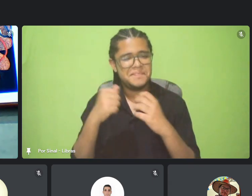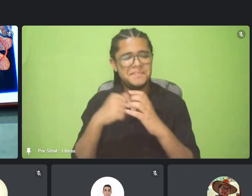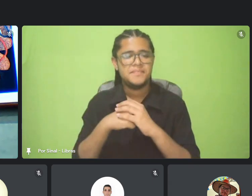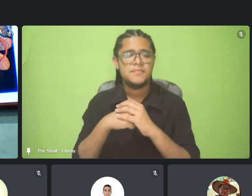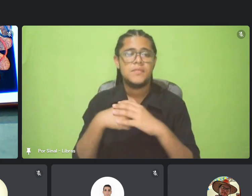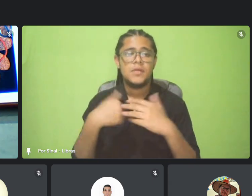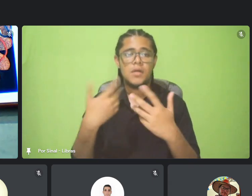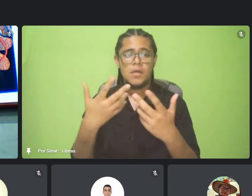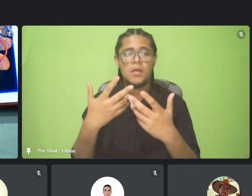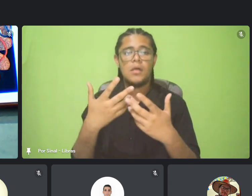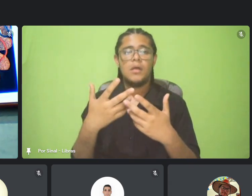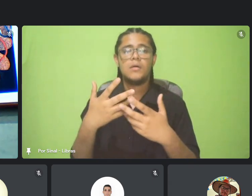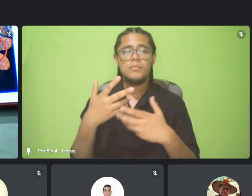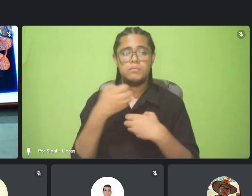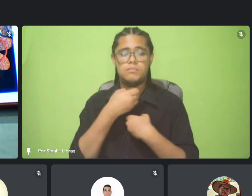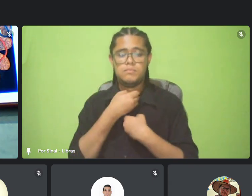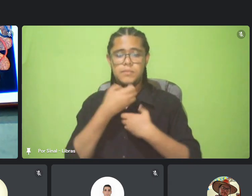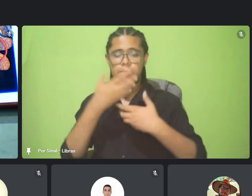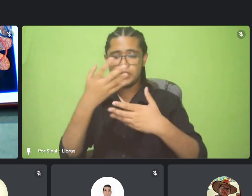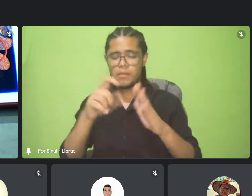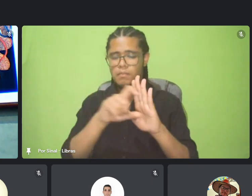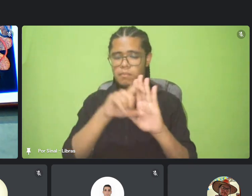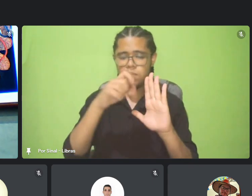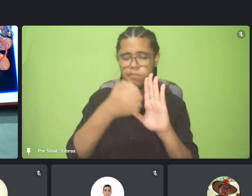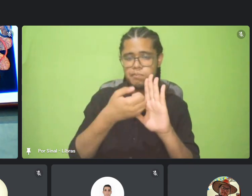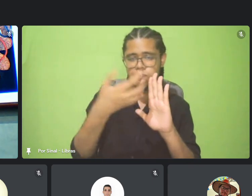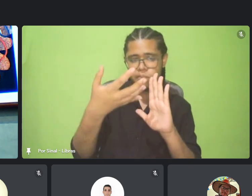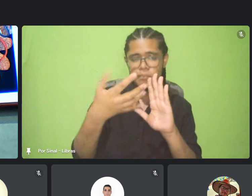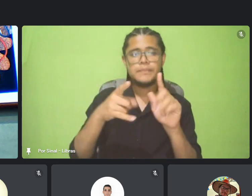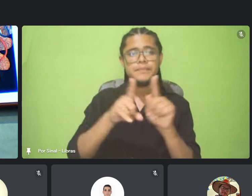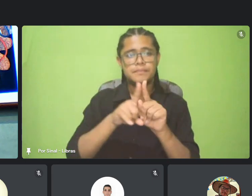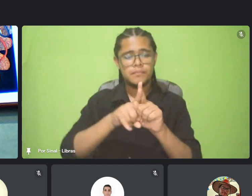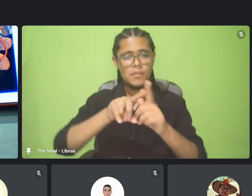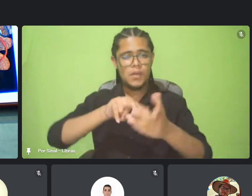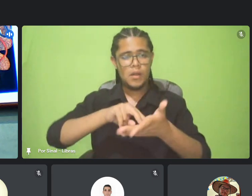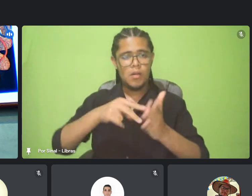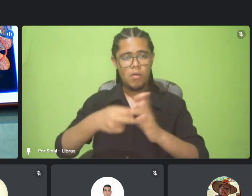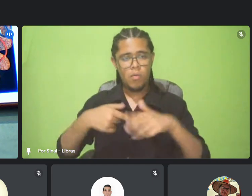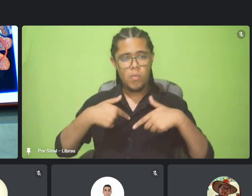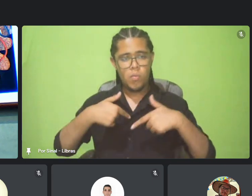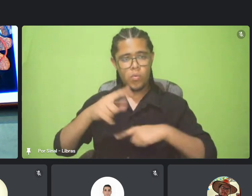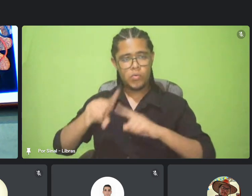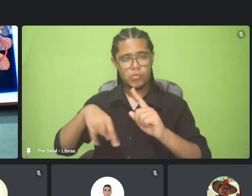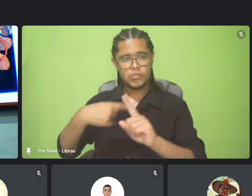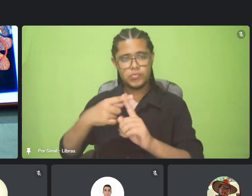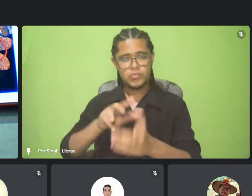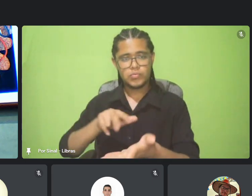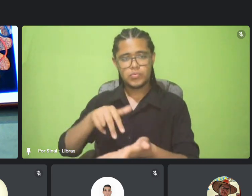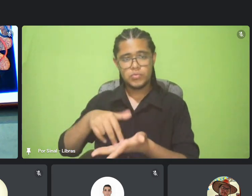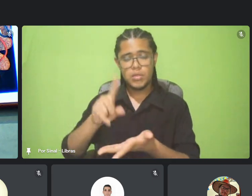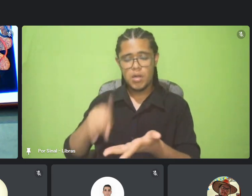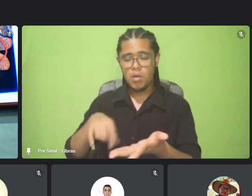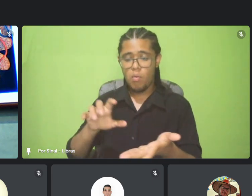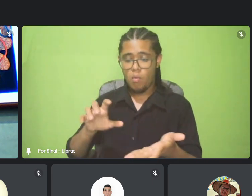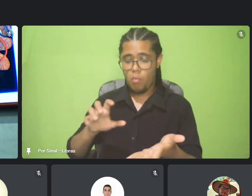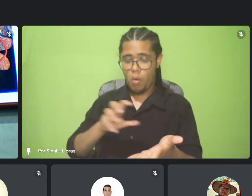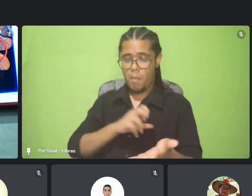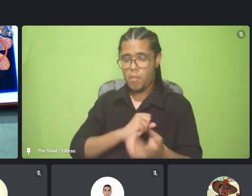Poesia e poemas também é luta e resistência. O Amor venceu o ódio.